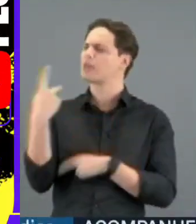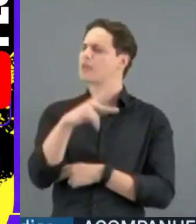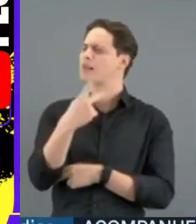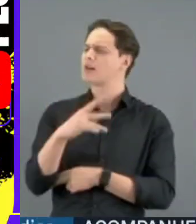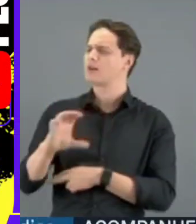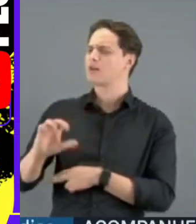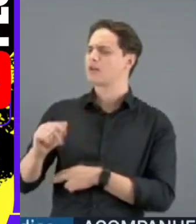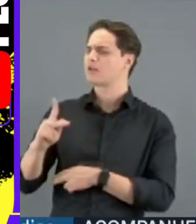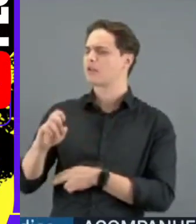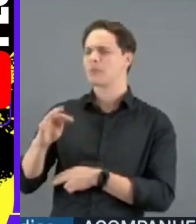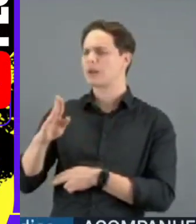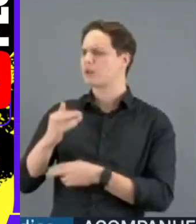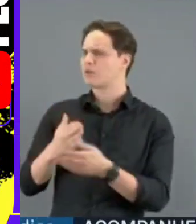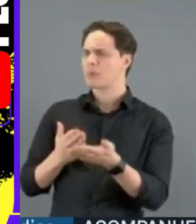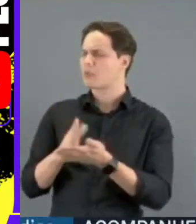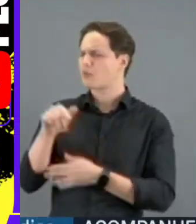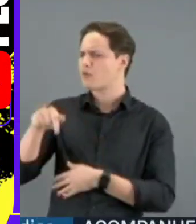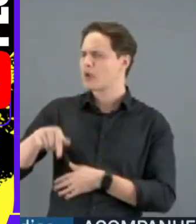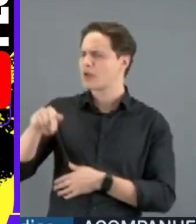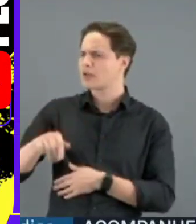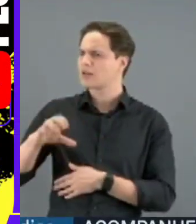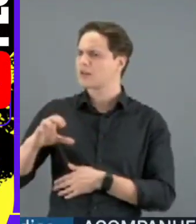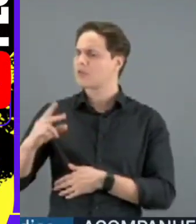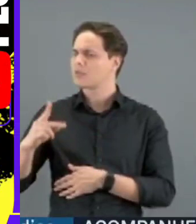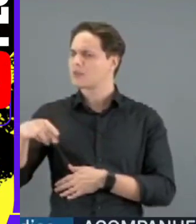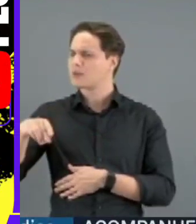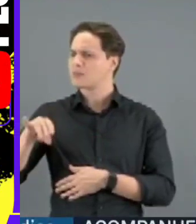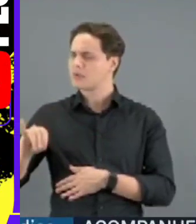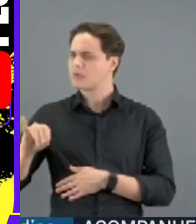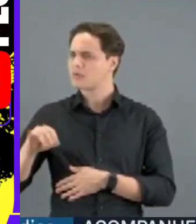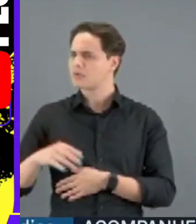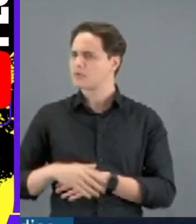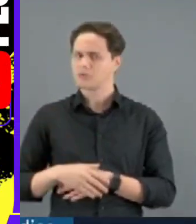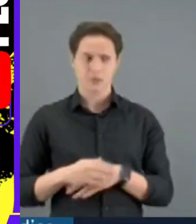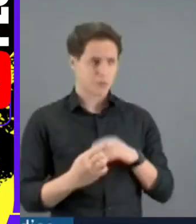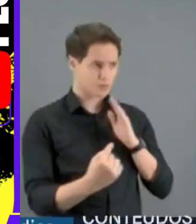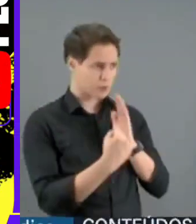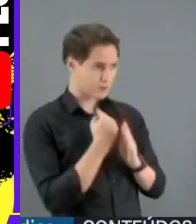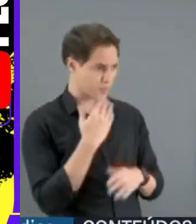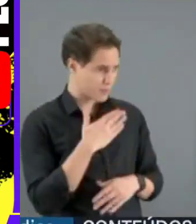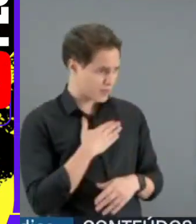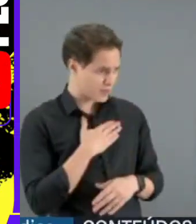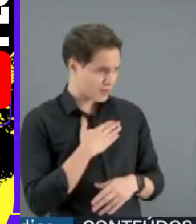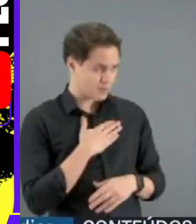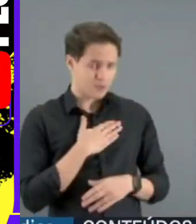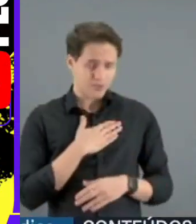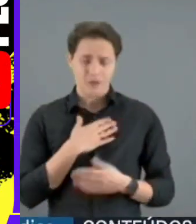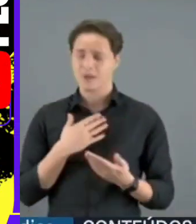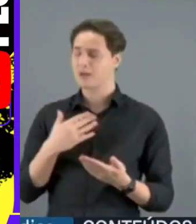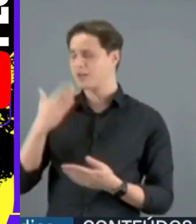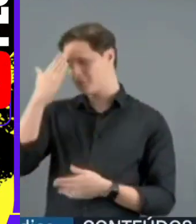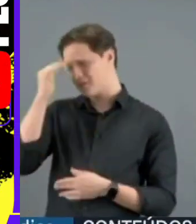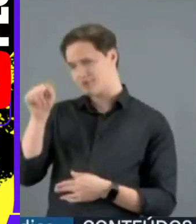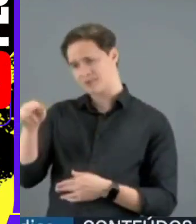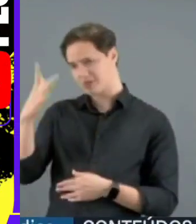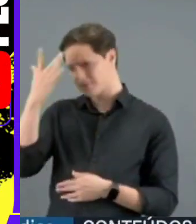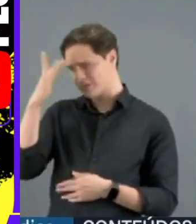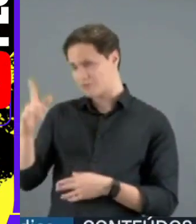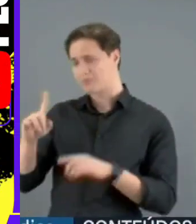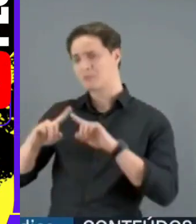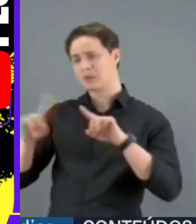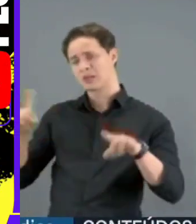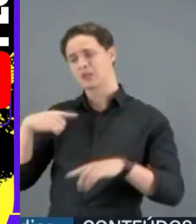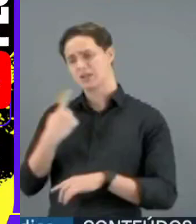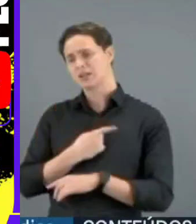não foram aprovados nessa CPMI? O senhor está perguntando para mim? É porque eu sei que o senhor não sabe, mas nós aqui